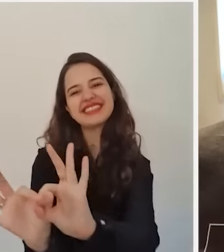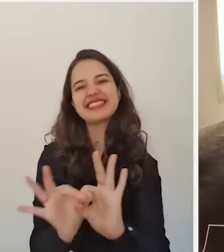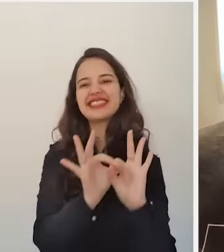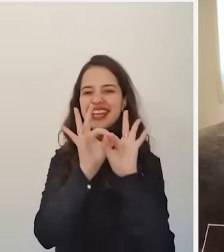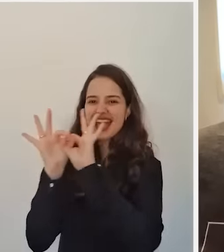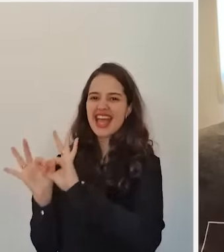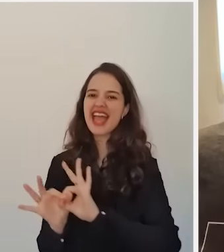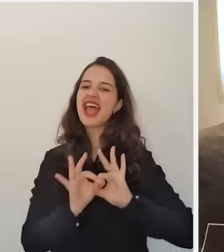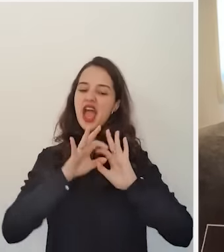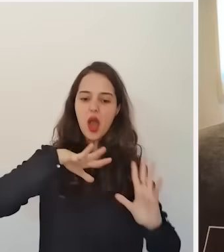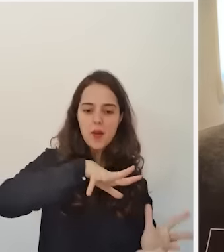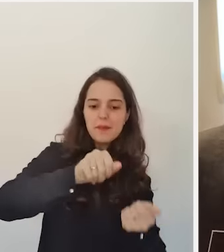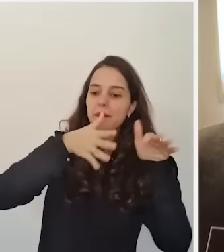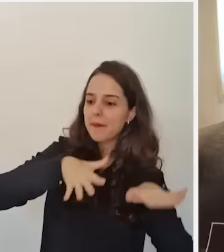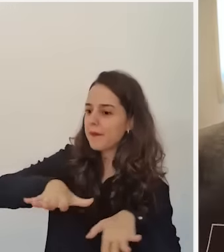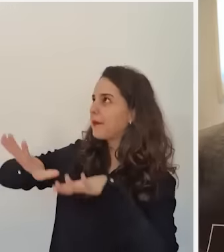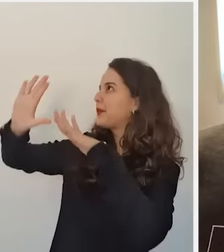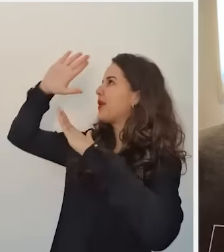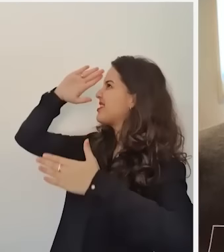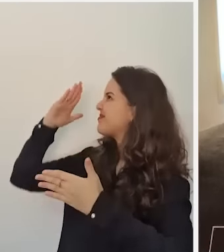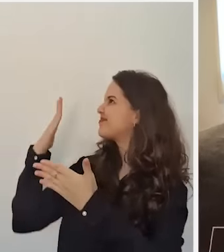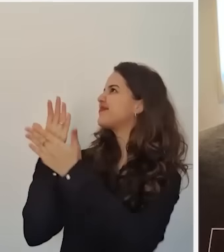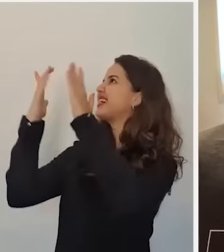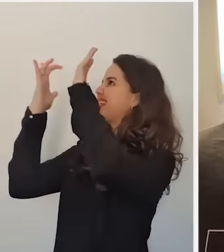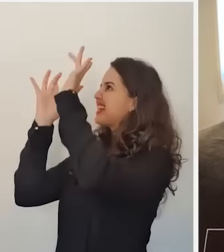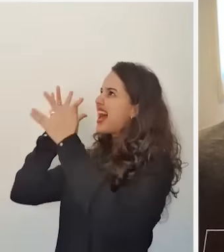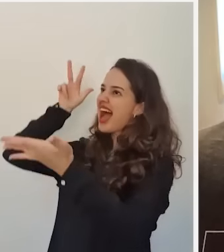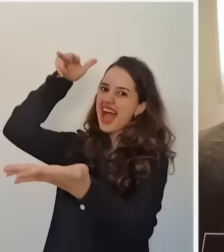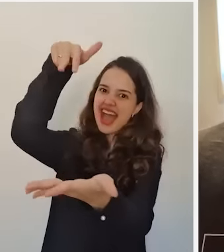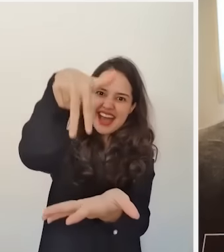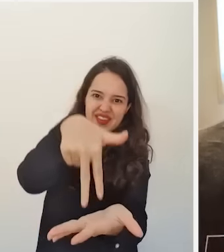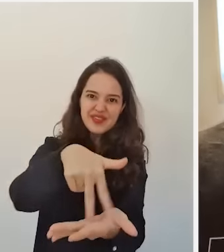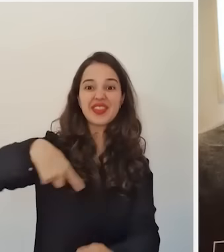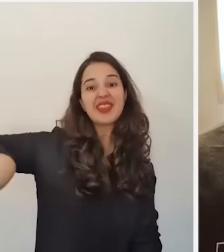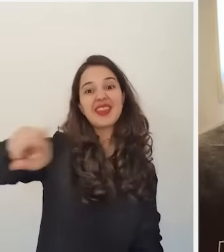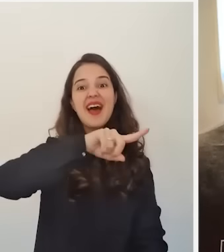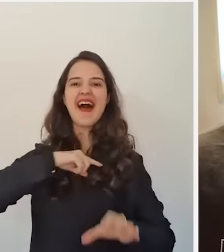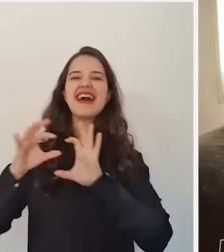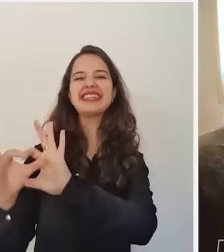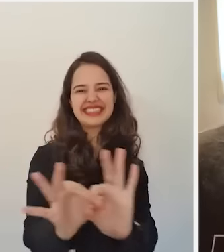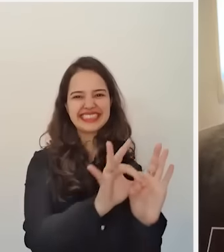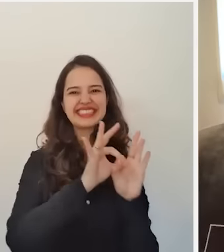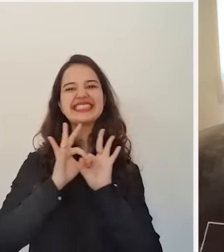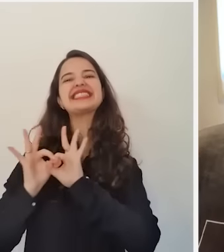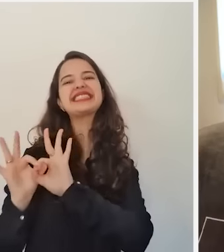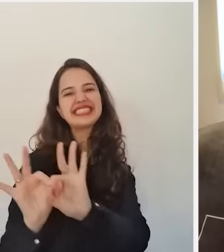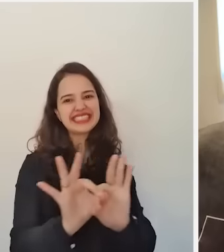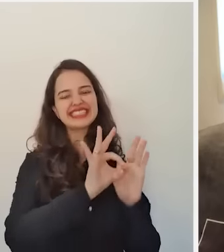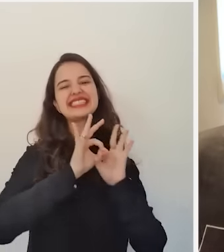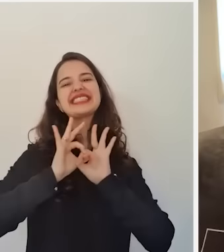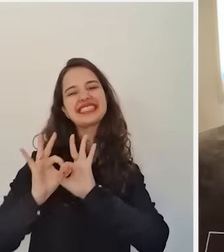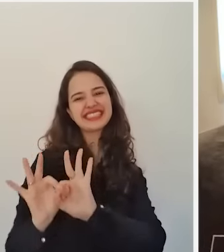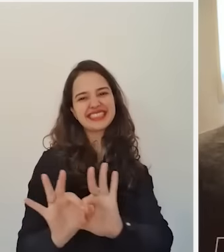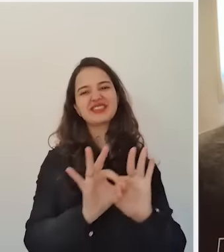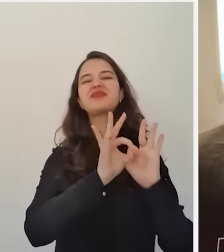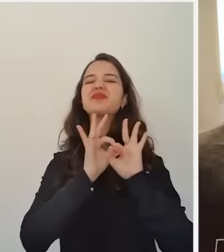pai o Emo temos que ser um amai-vos